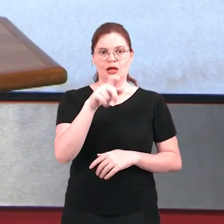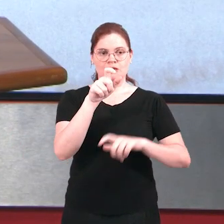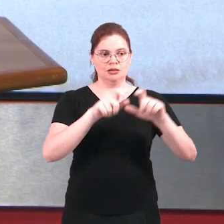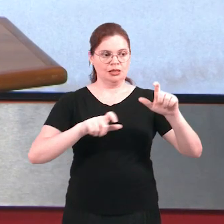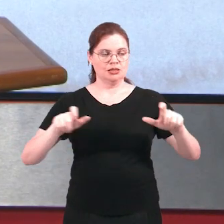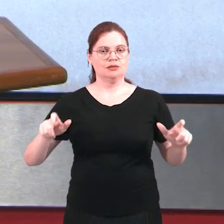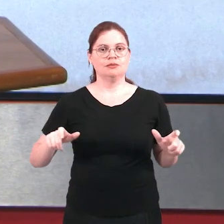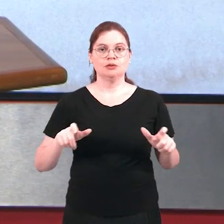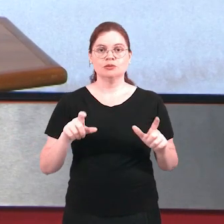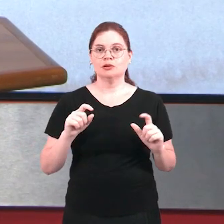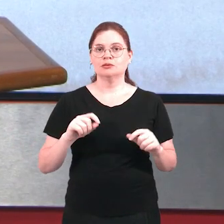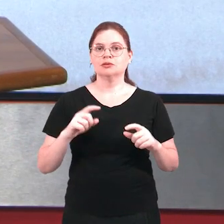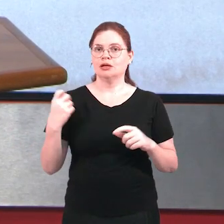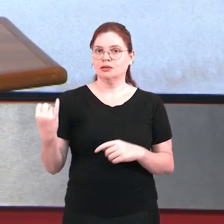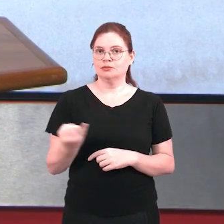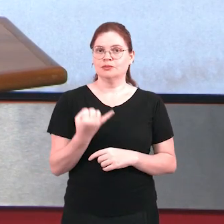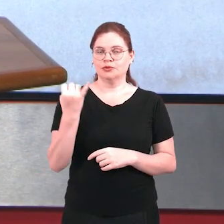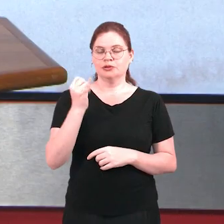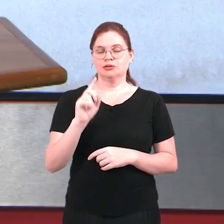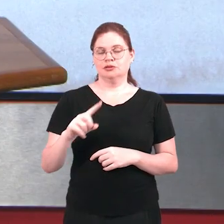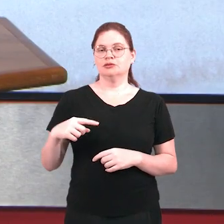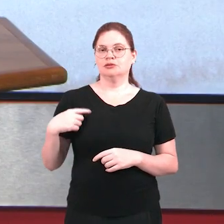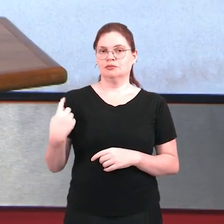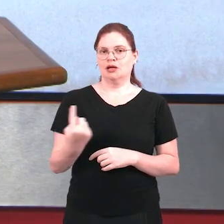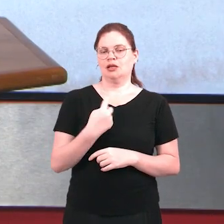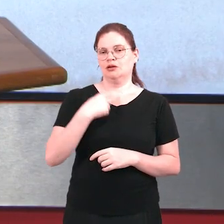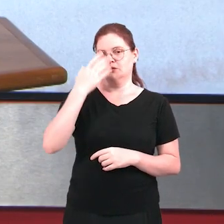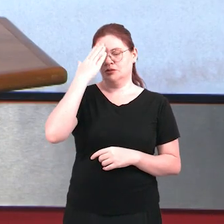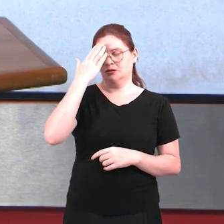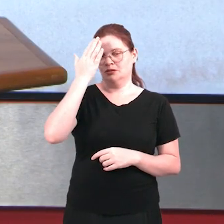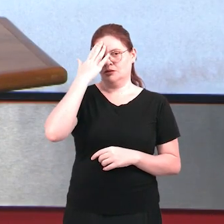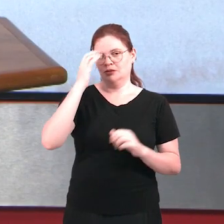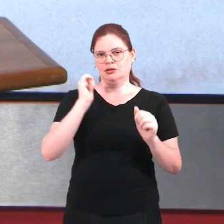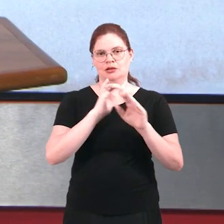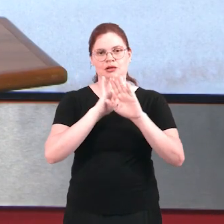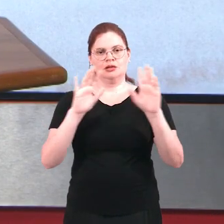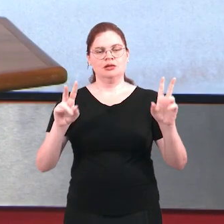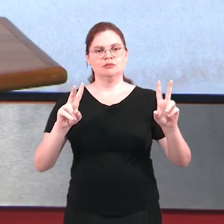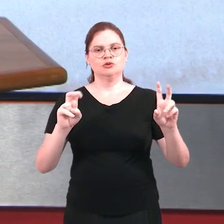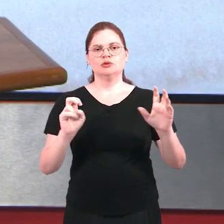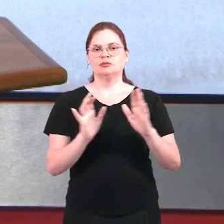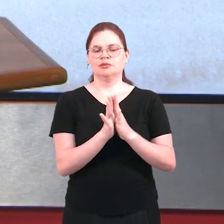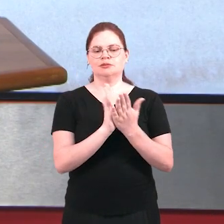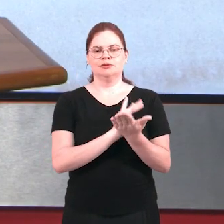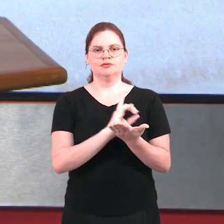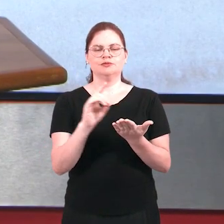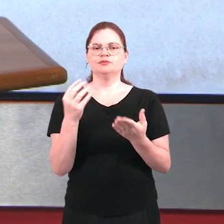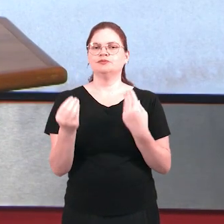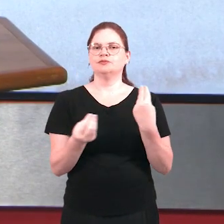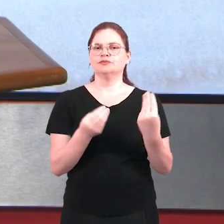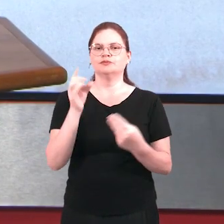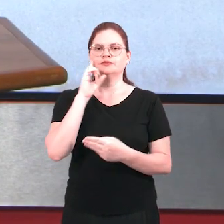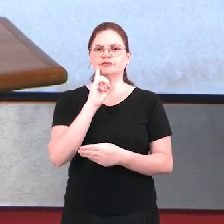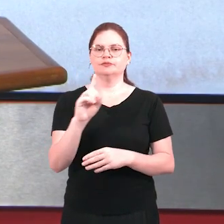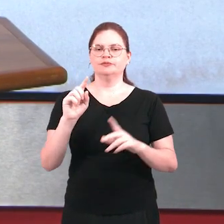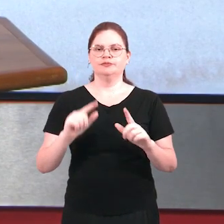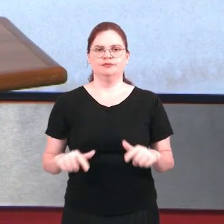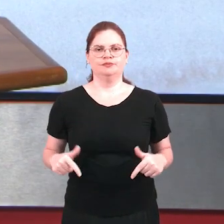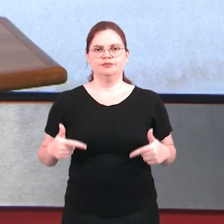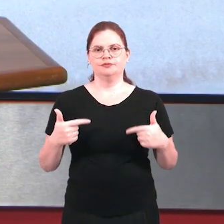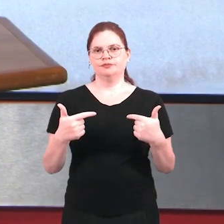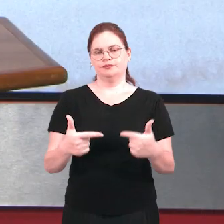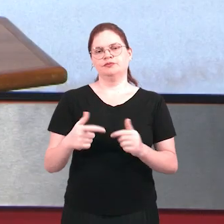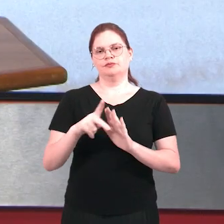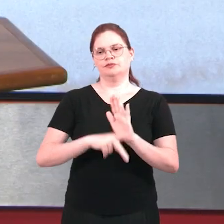desses relatos é um requisito fundamental para entendermos na Bíblia como Deus realiza no